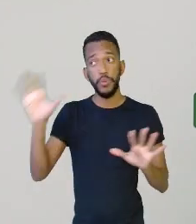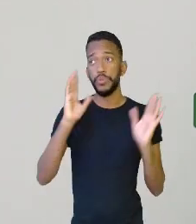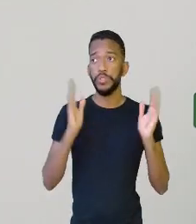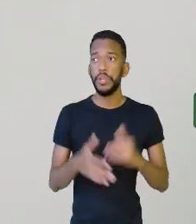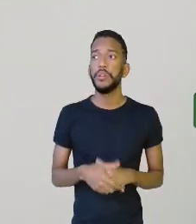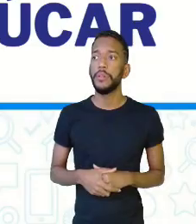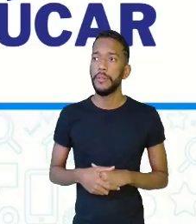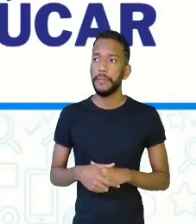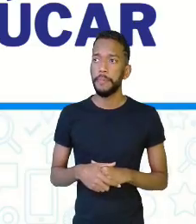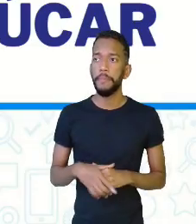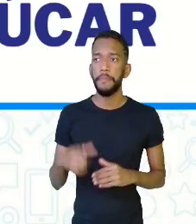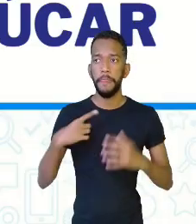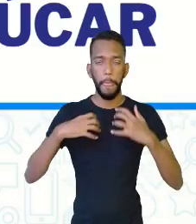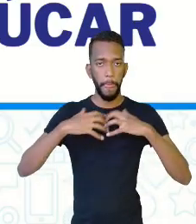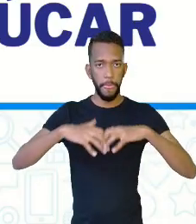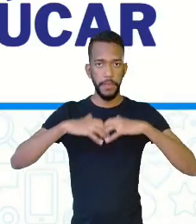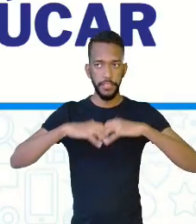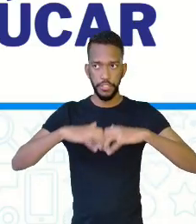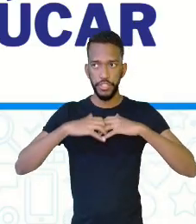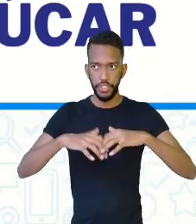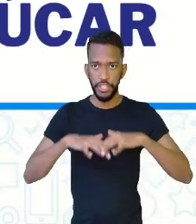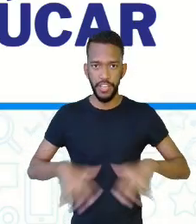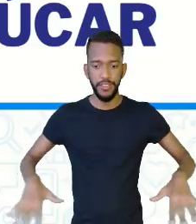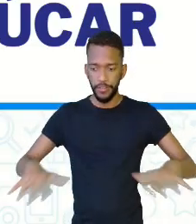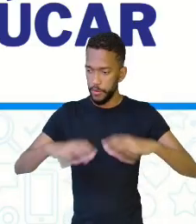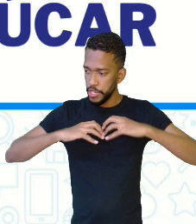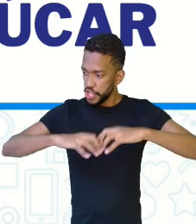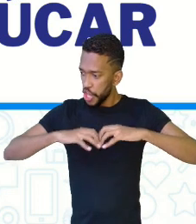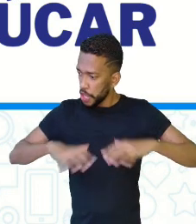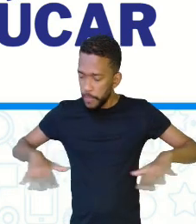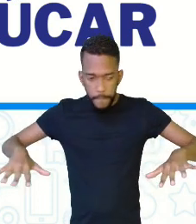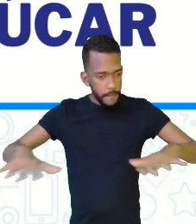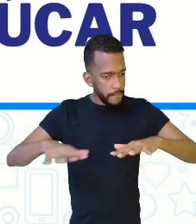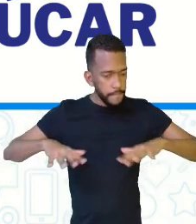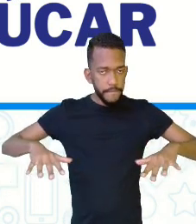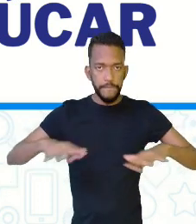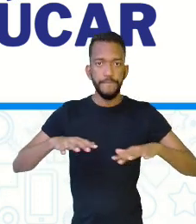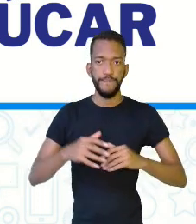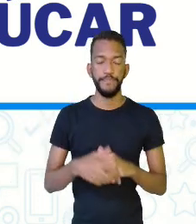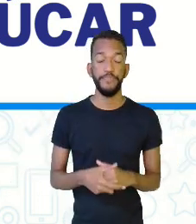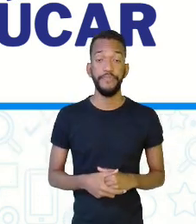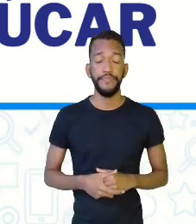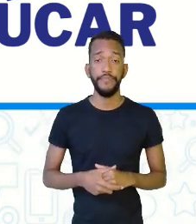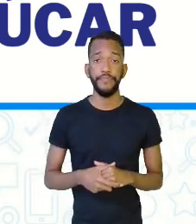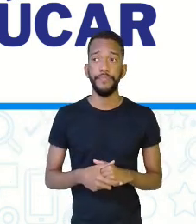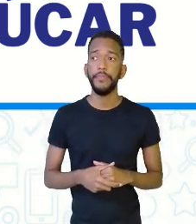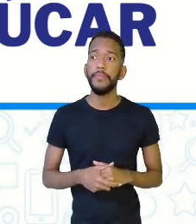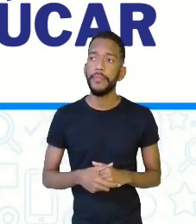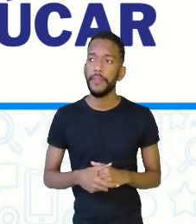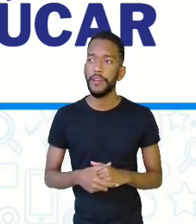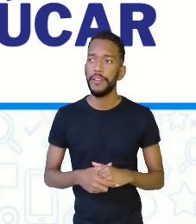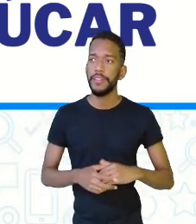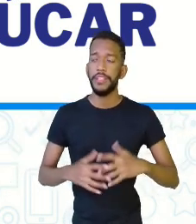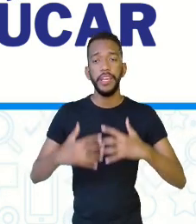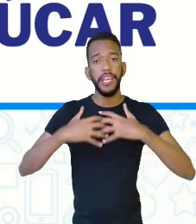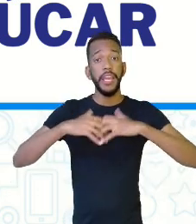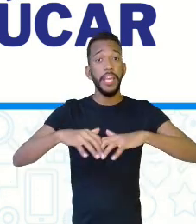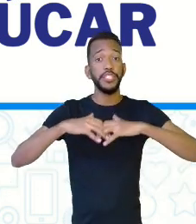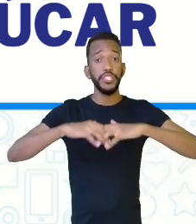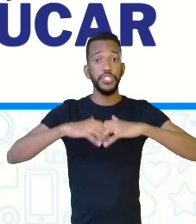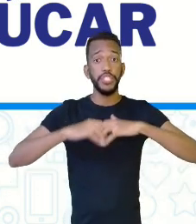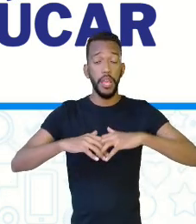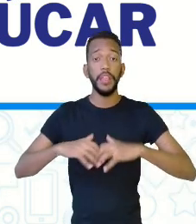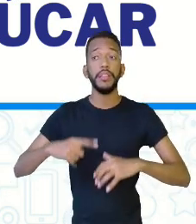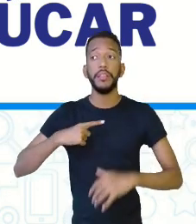eu tenho o engenho, né, a construção ali física, o engenho, mas esse engenho tem